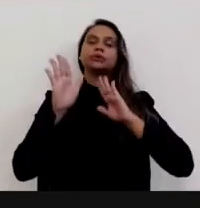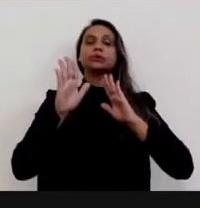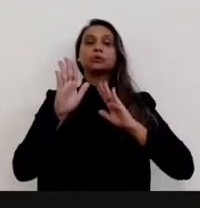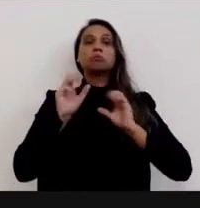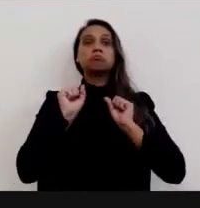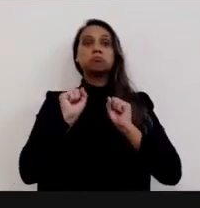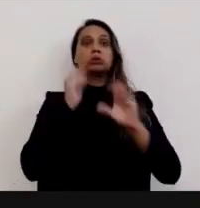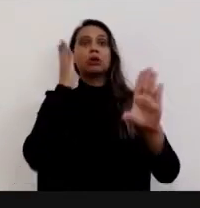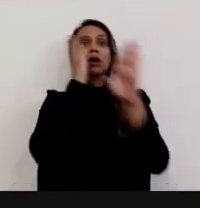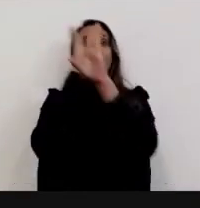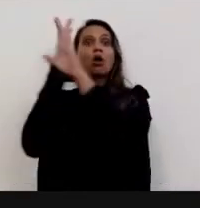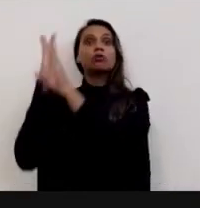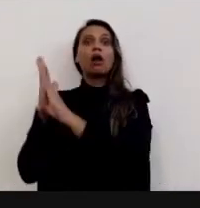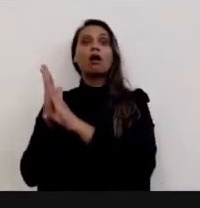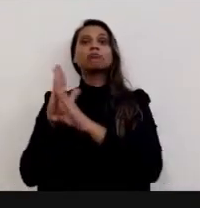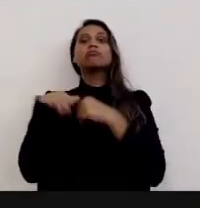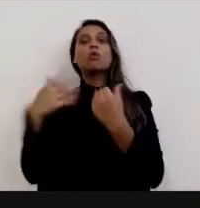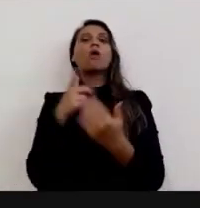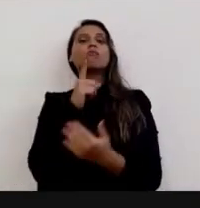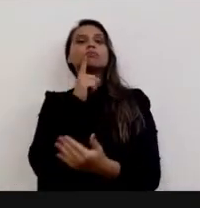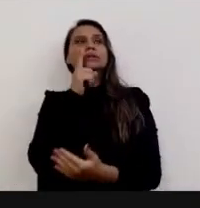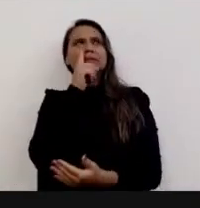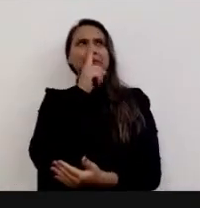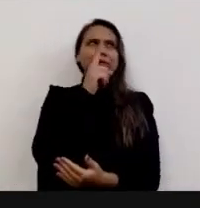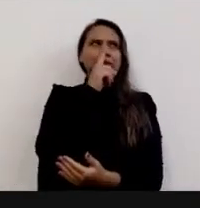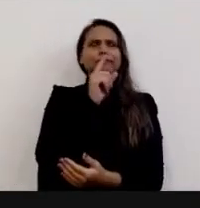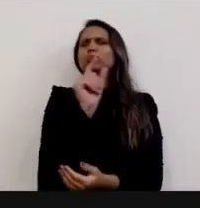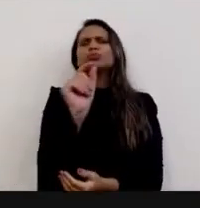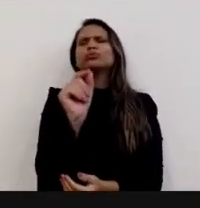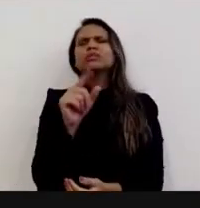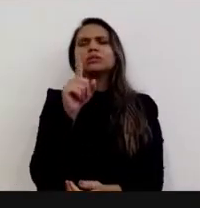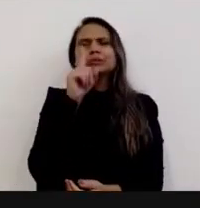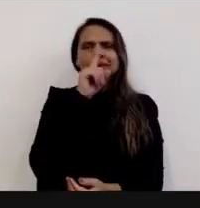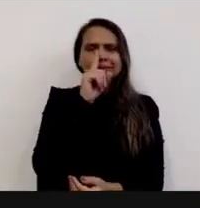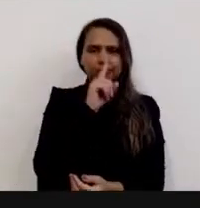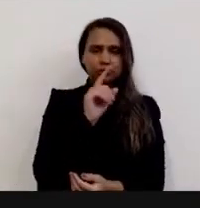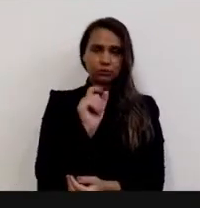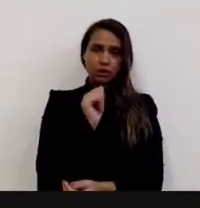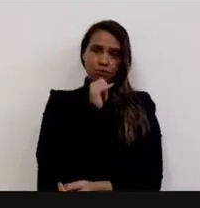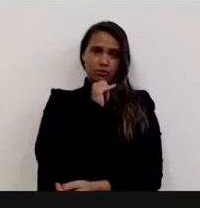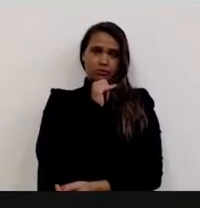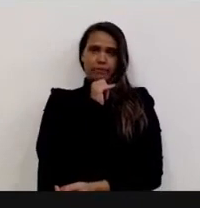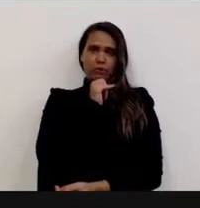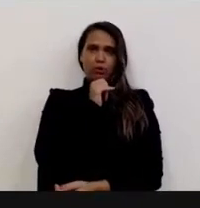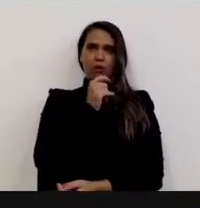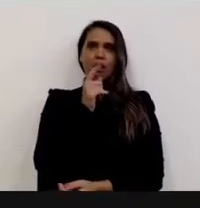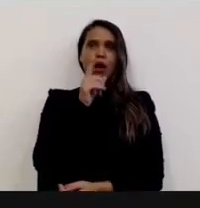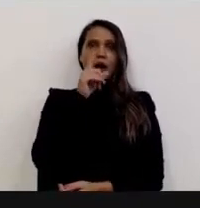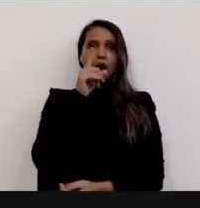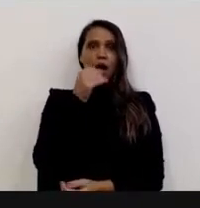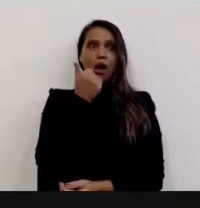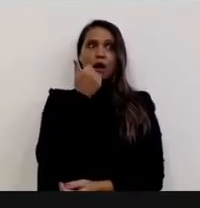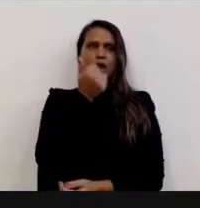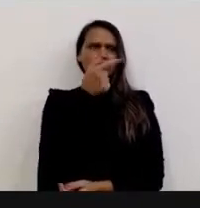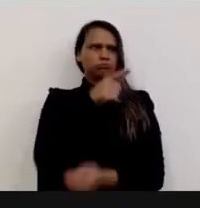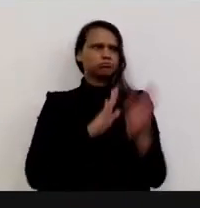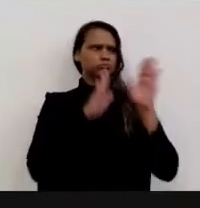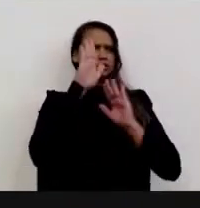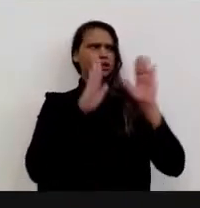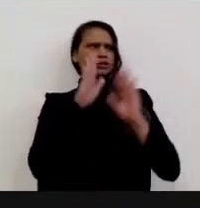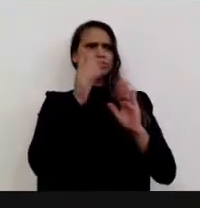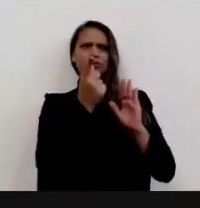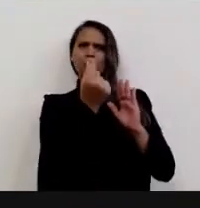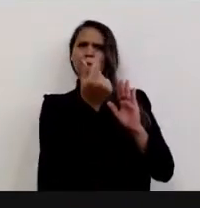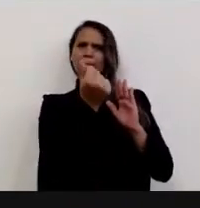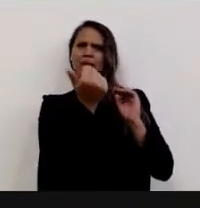detectar anomalias nessas licitações. O que seriam anomalias? Seriam licitações onde os preços não estão de acordo com